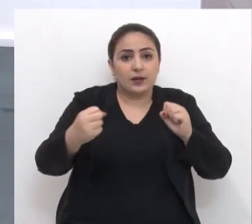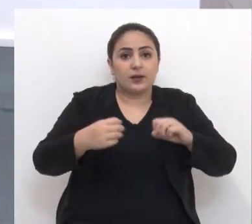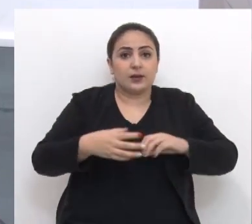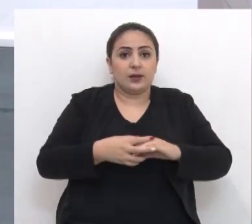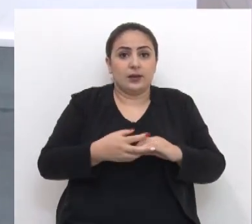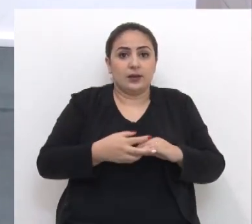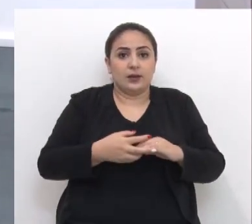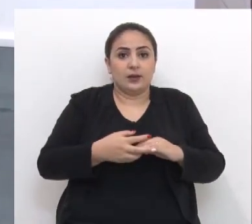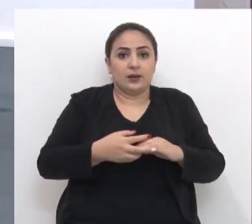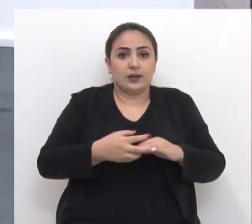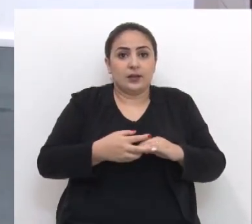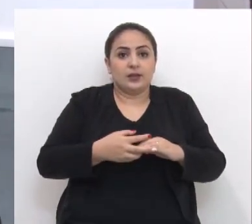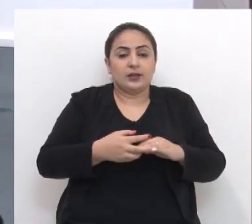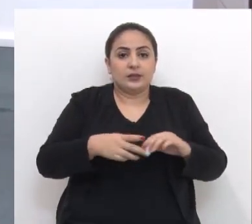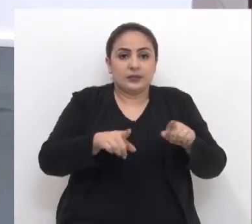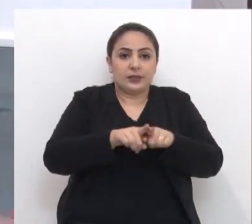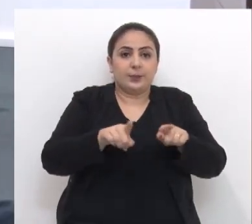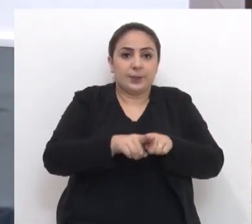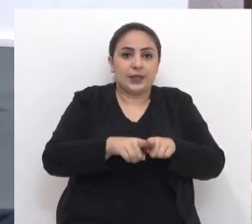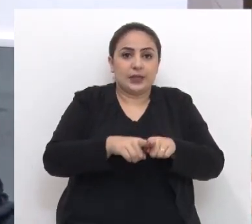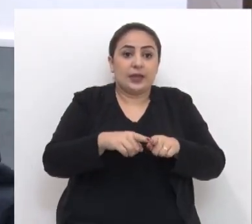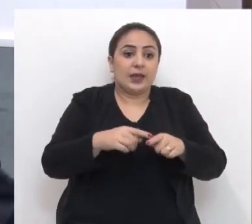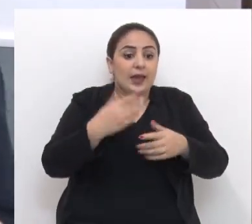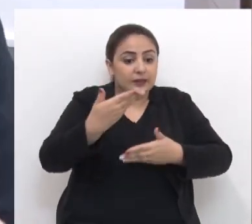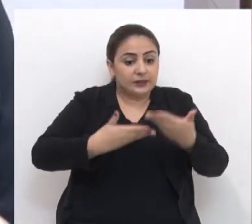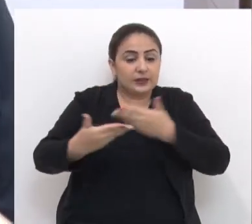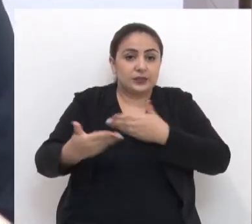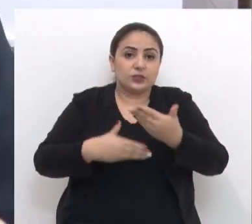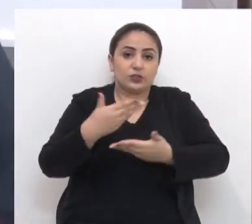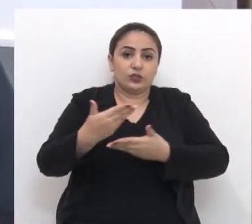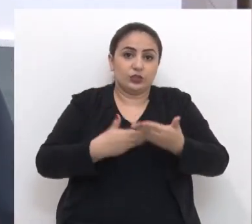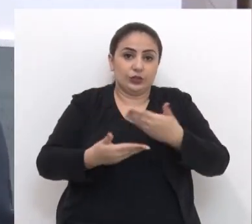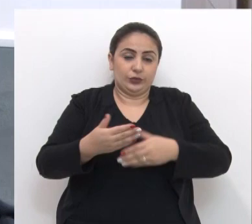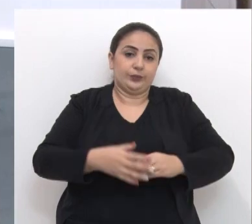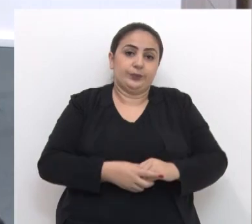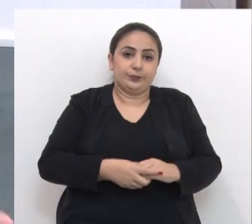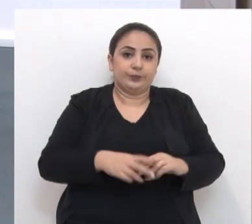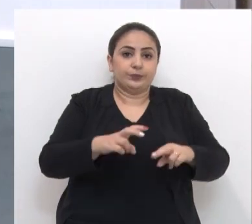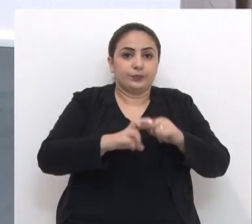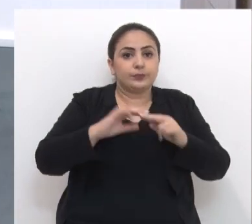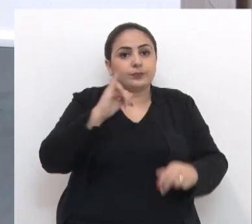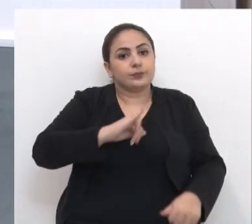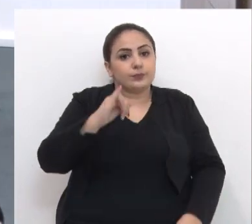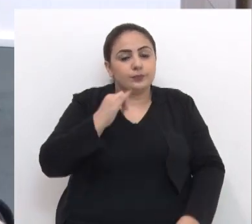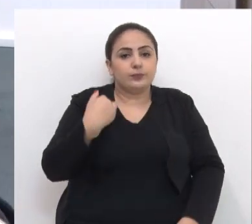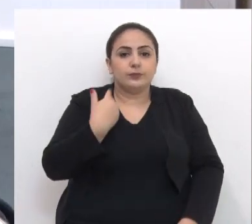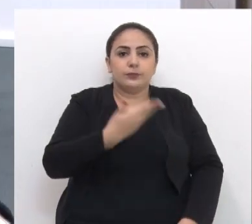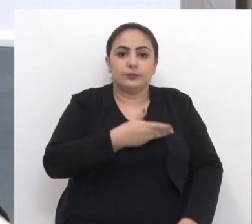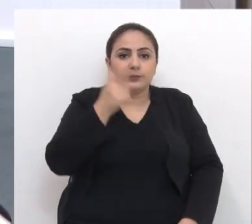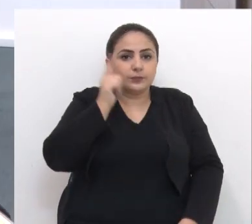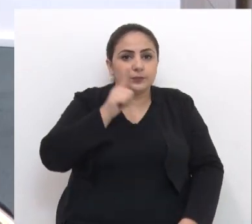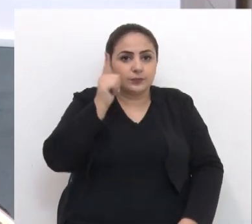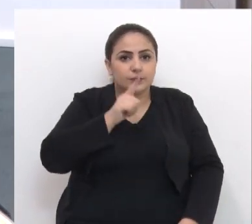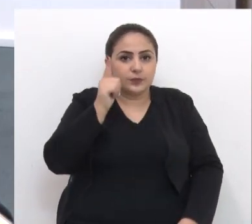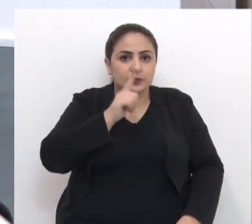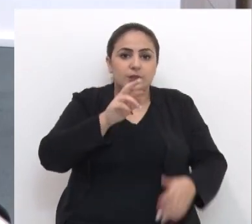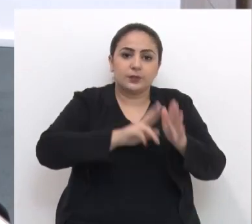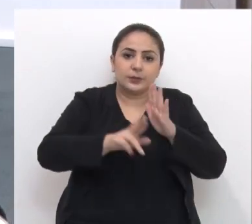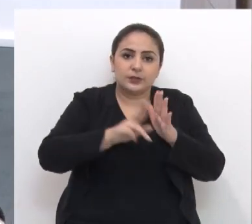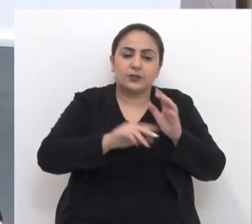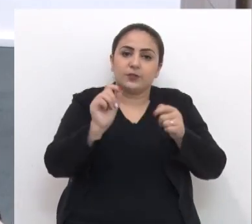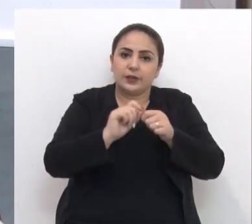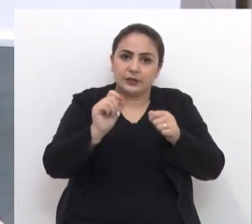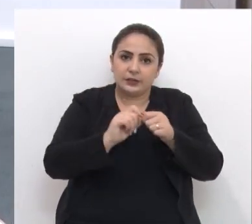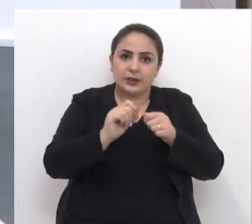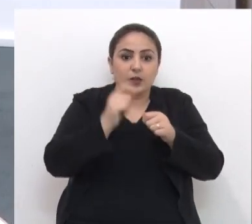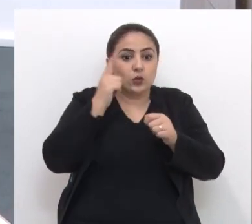mais próximo, buscar as suas correspondências que hoje é atendido pelo nosso correio. Então, é importante que o nosso legislativo se